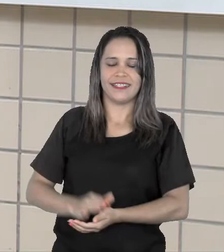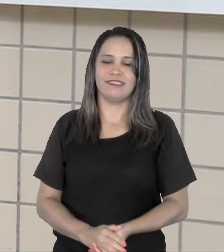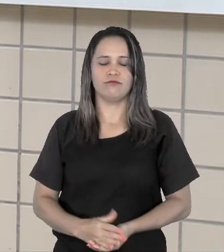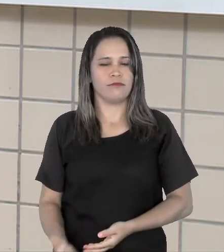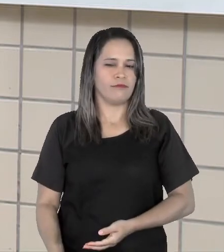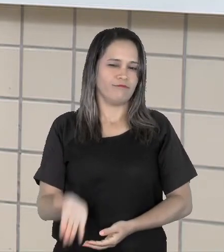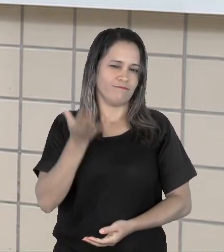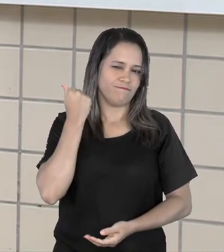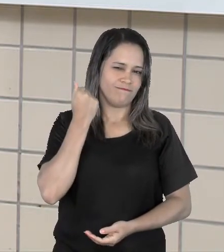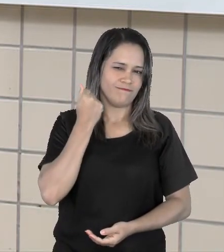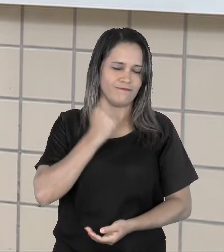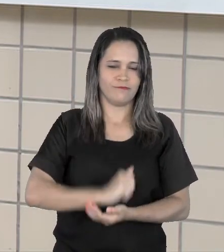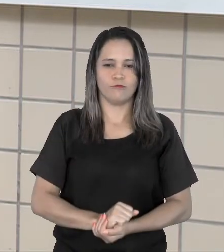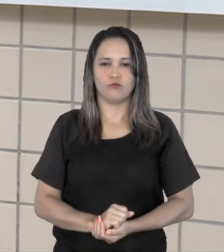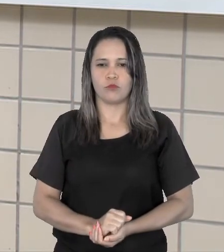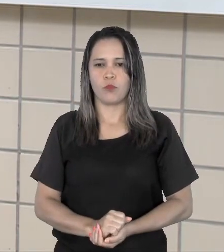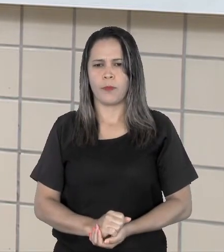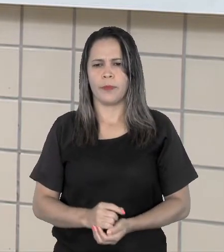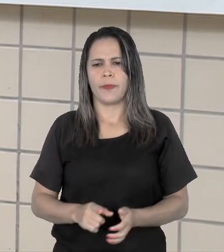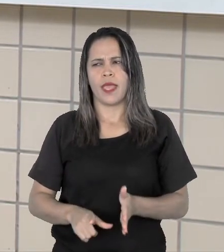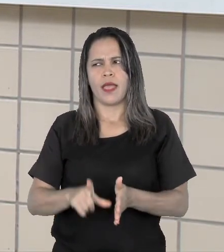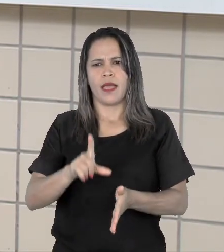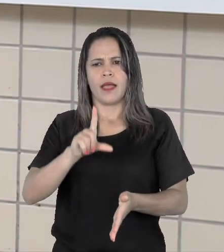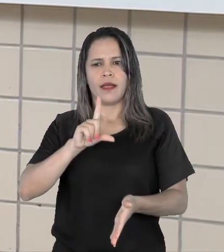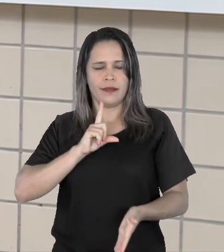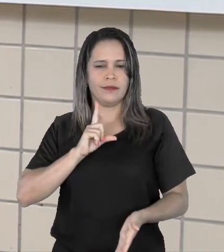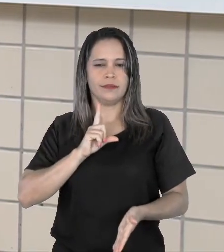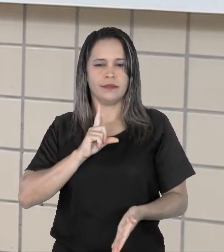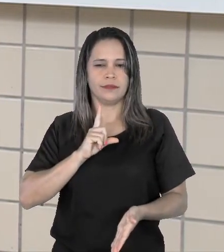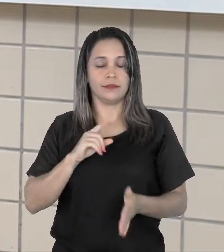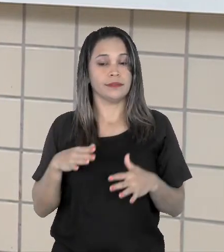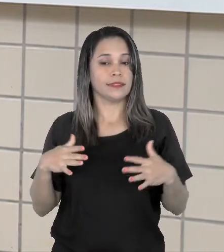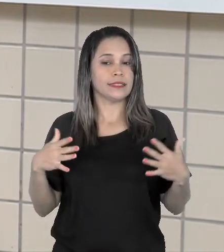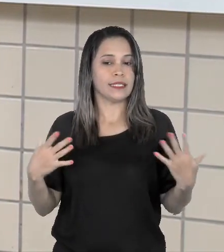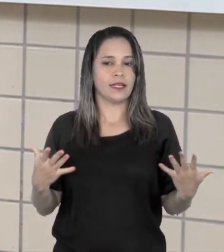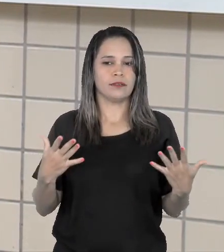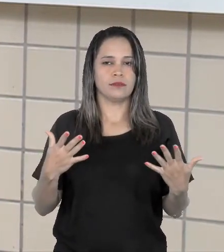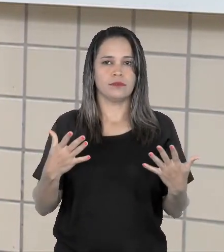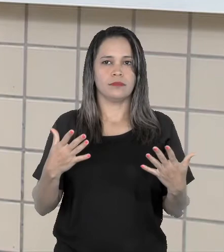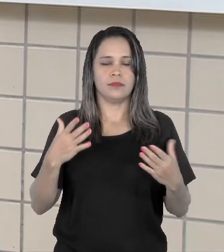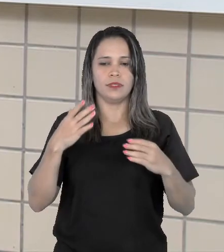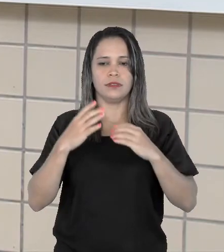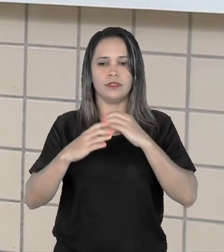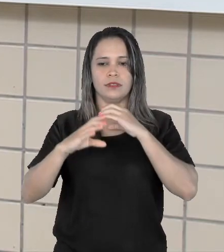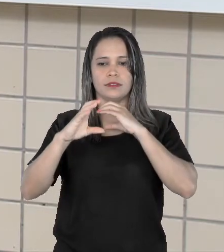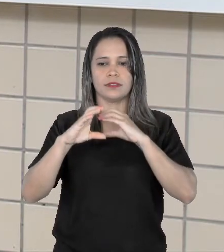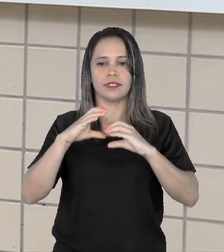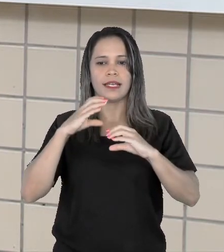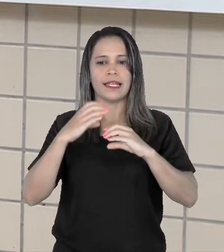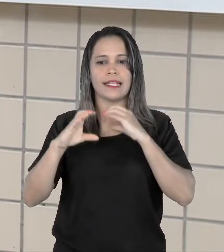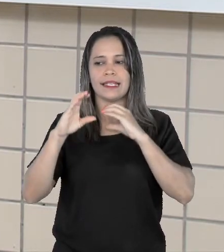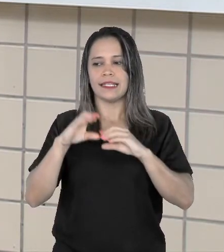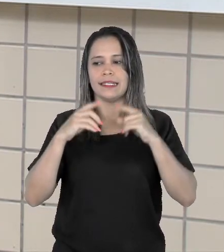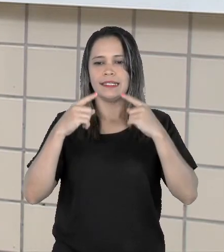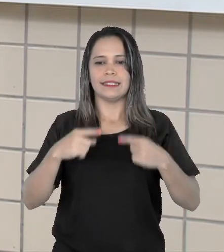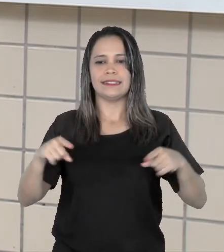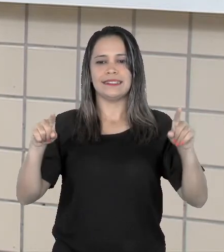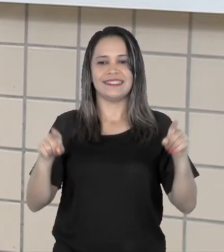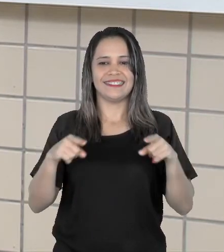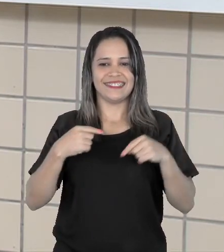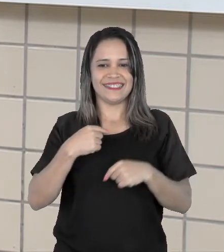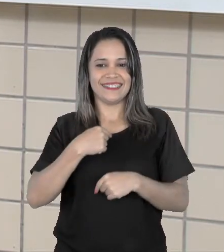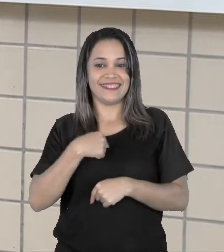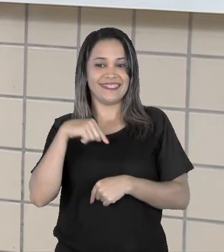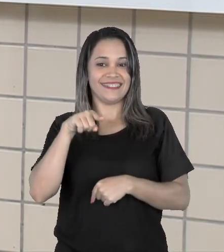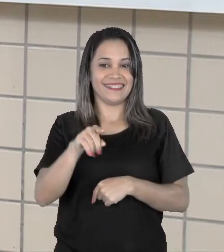lá, crianças? Ah, mas antes disso, que tal cantarmos aquela musiquinha que eu e